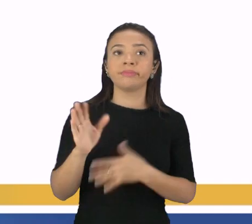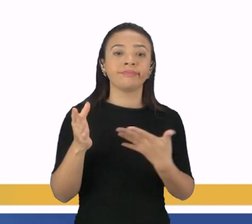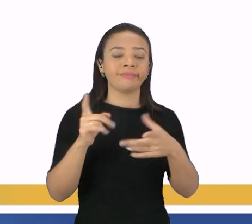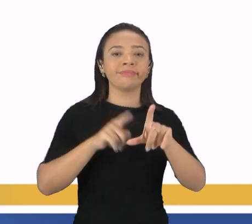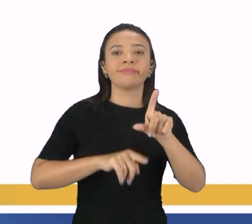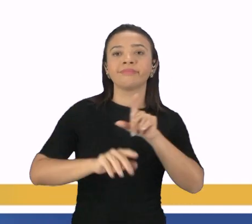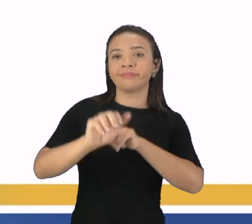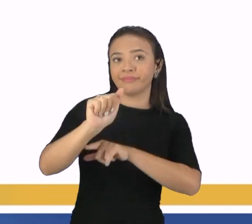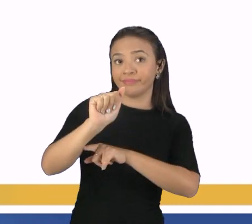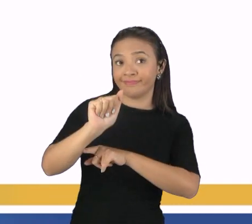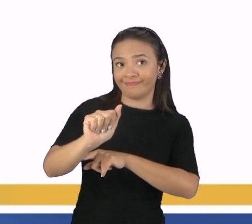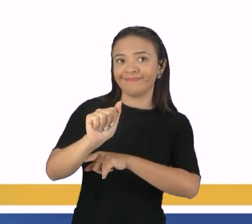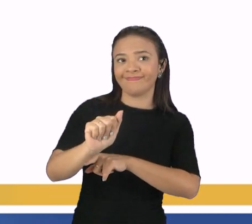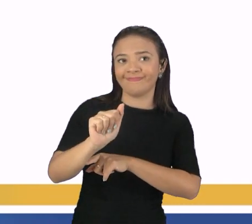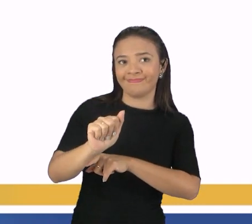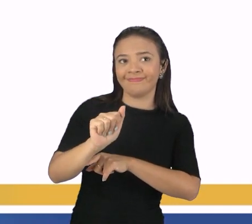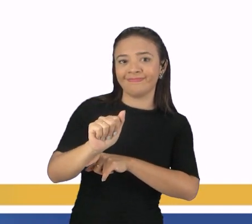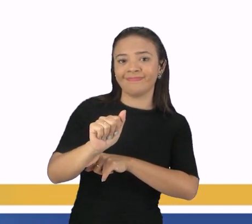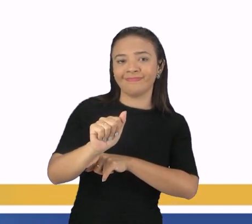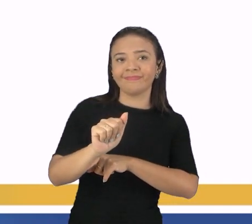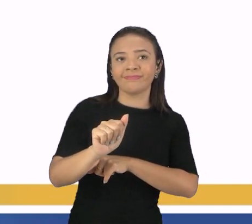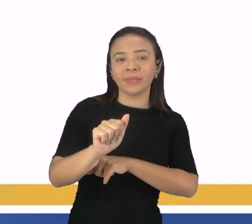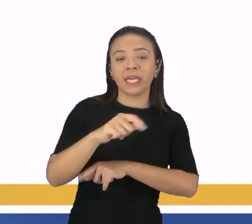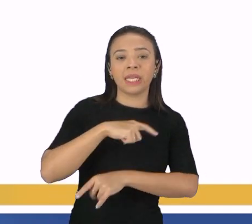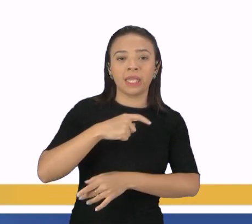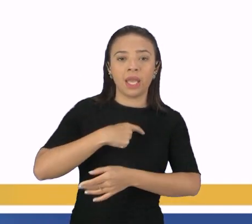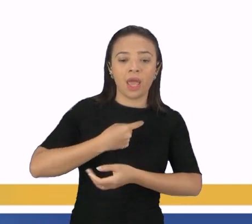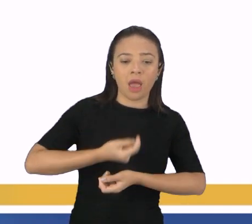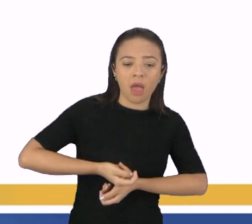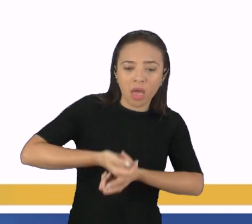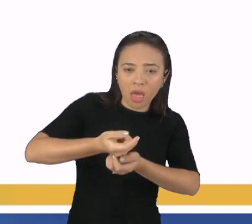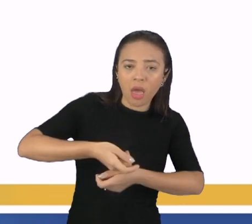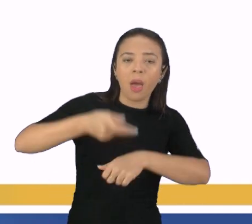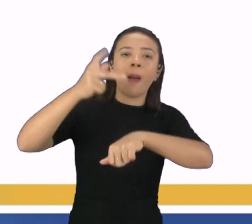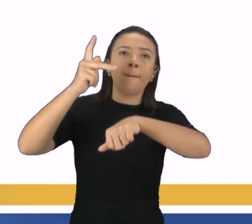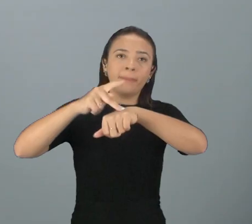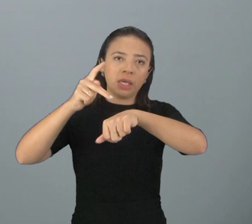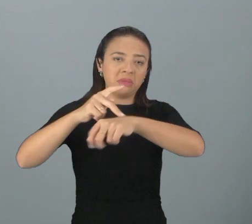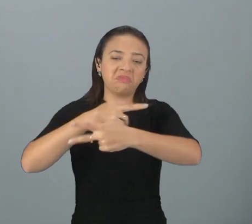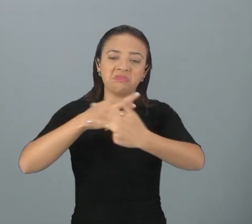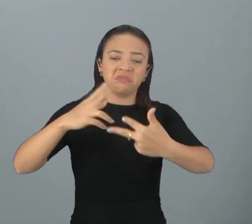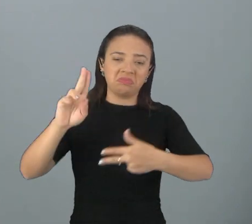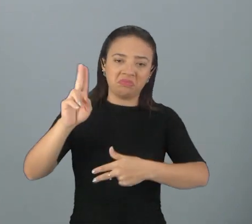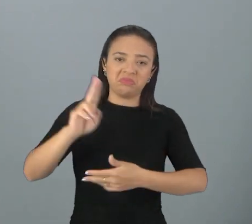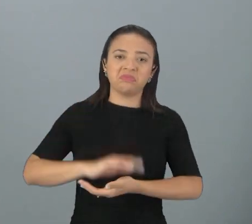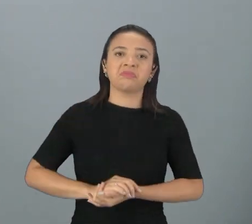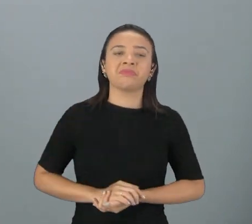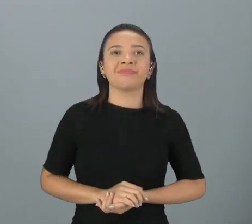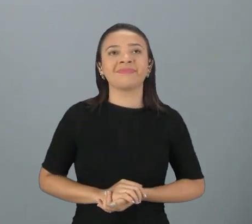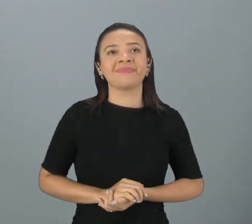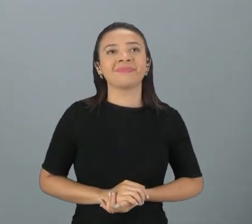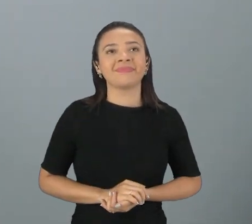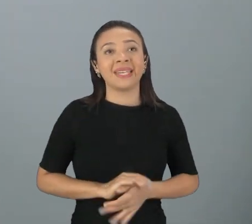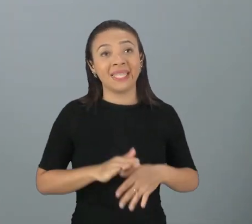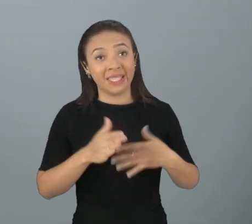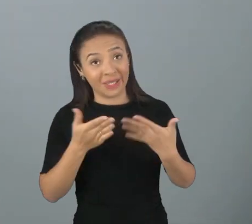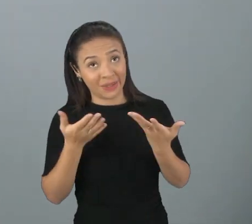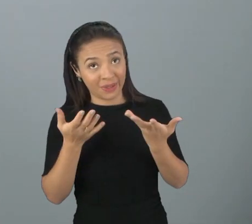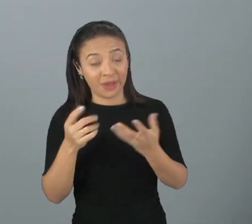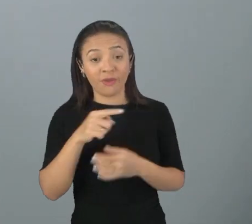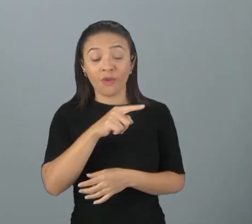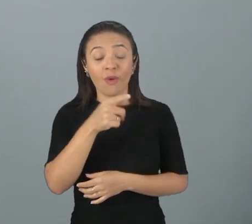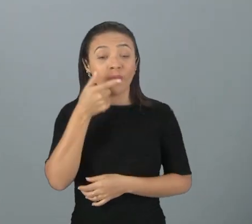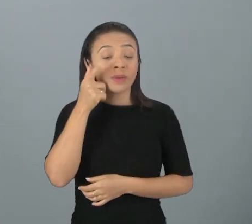É a alternativa letra A, que é o jogo de pedrinhas, Três Marias e entre outros, né? E aí eu espero que